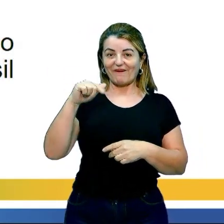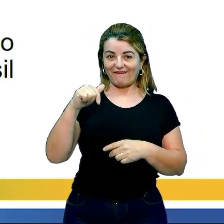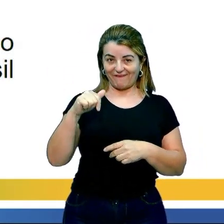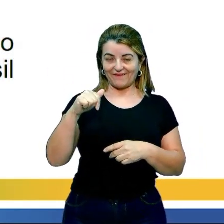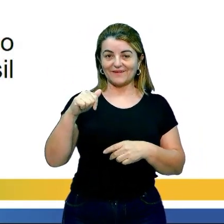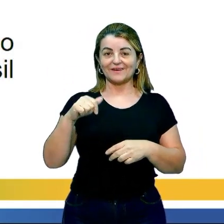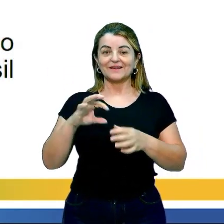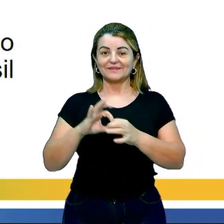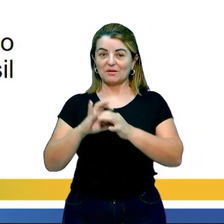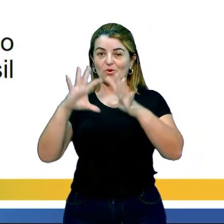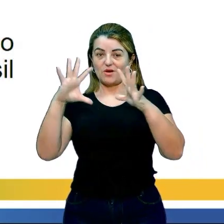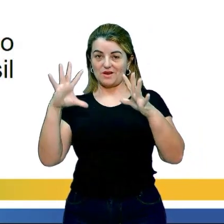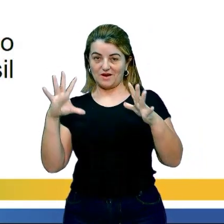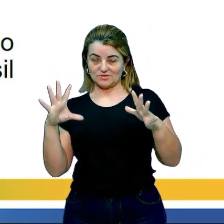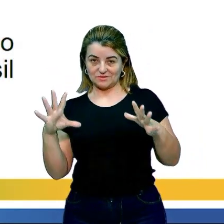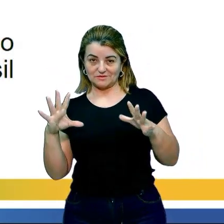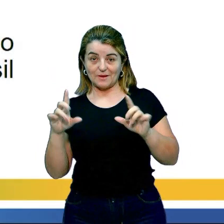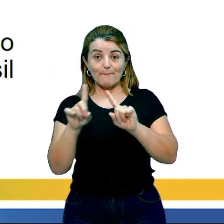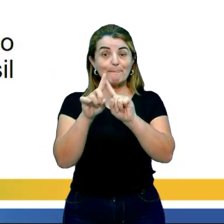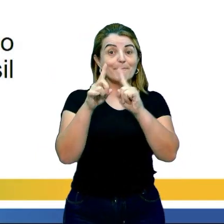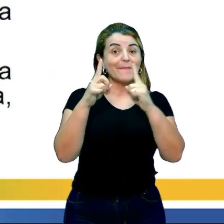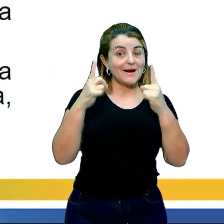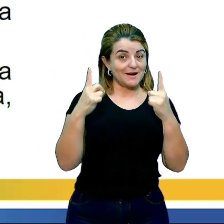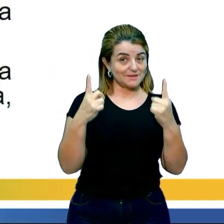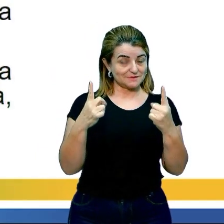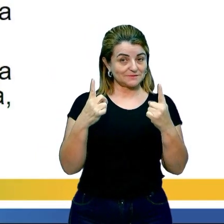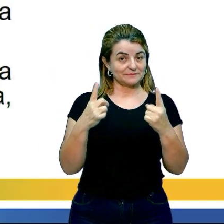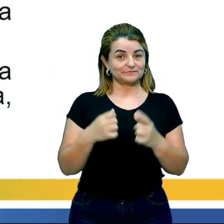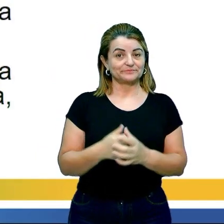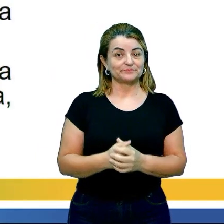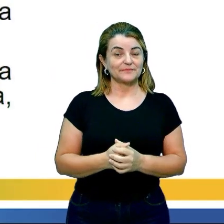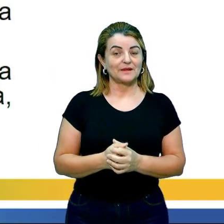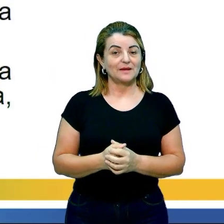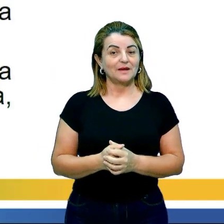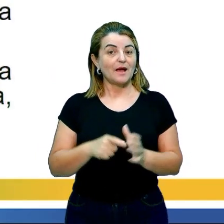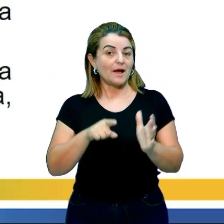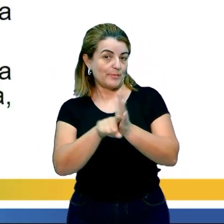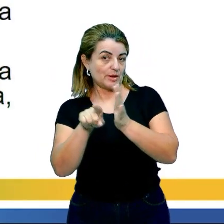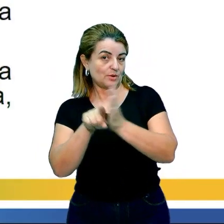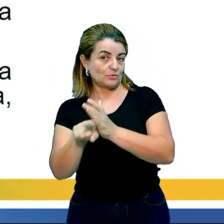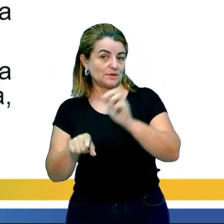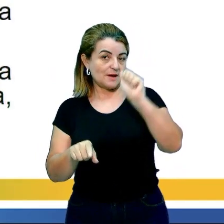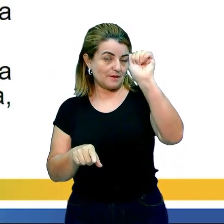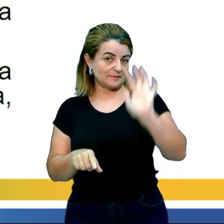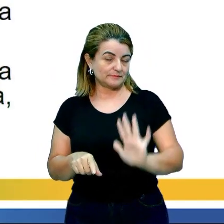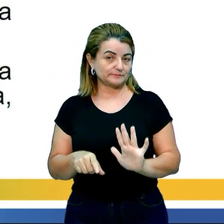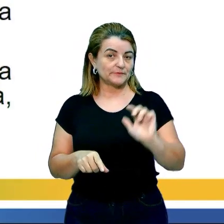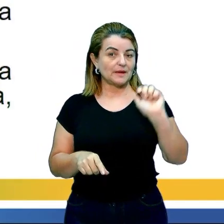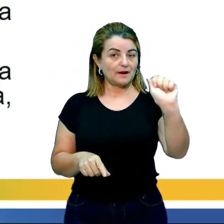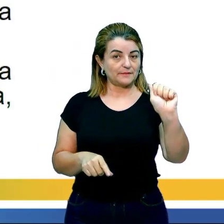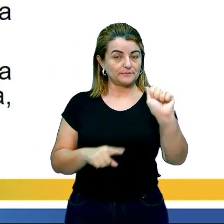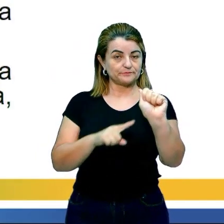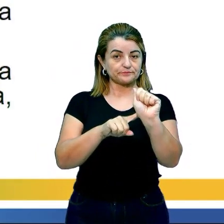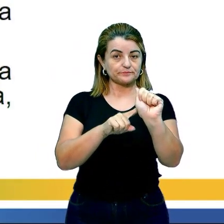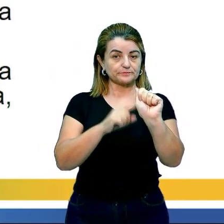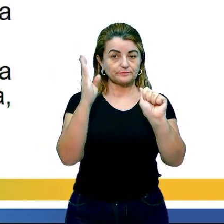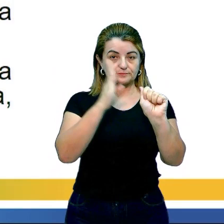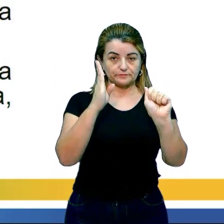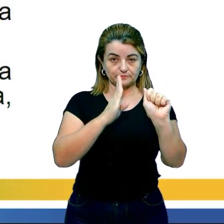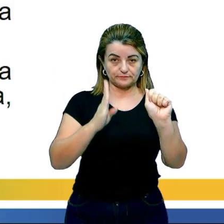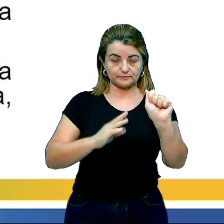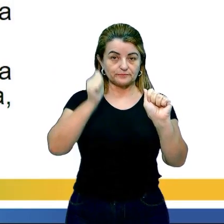regime democrático entretanto aí nós vamos para as alternativas letra A no